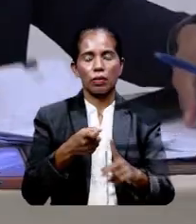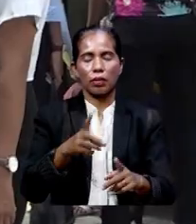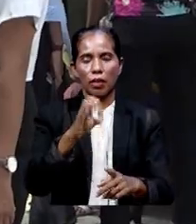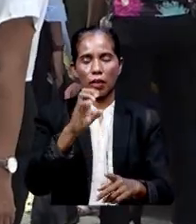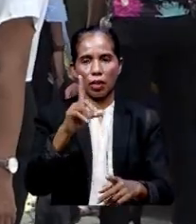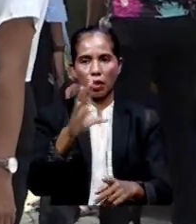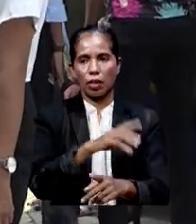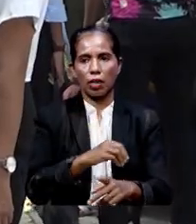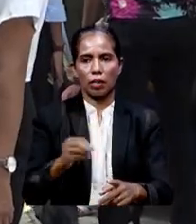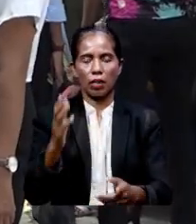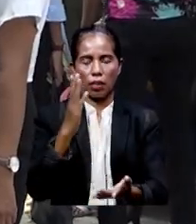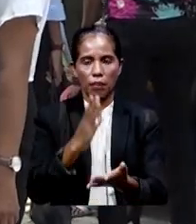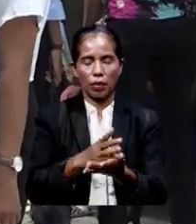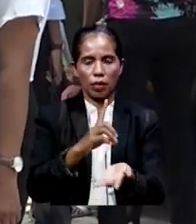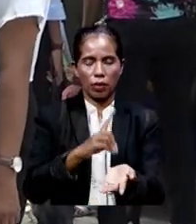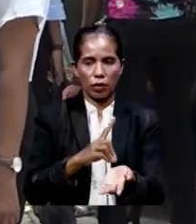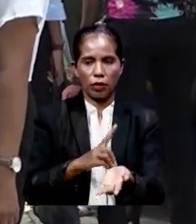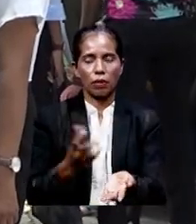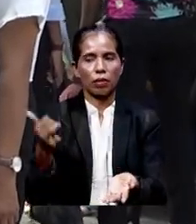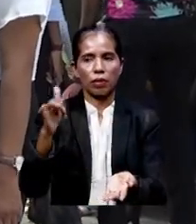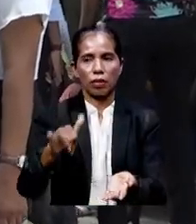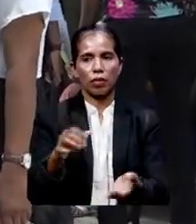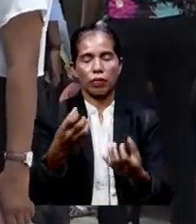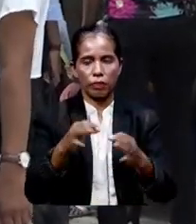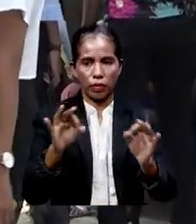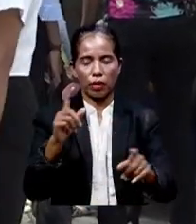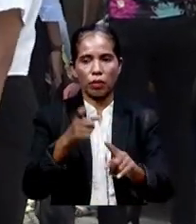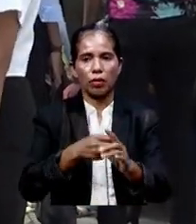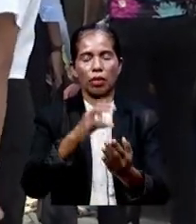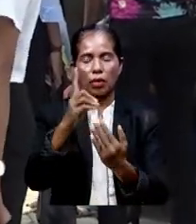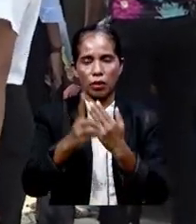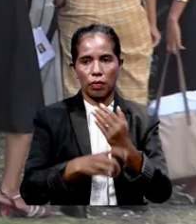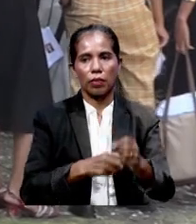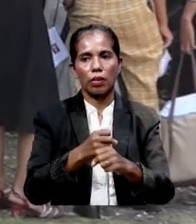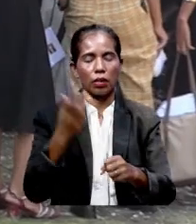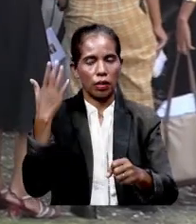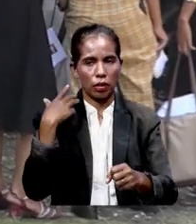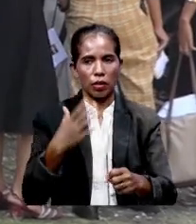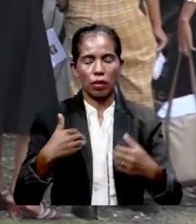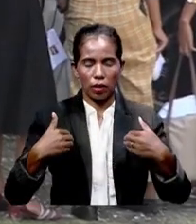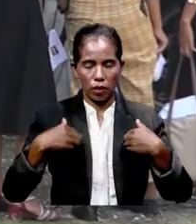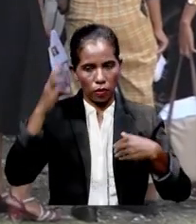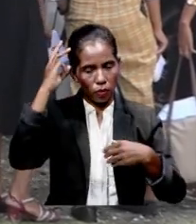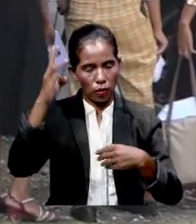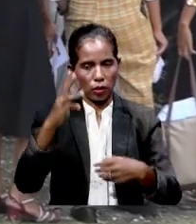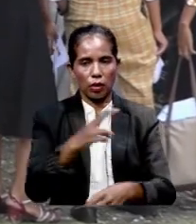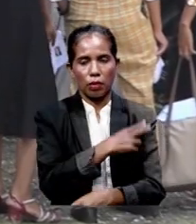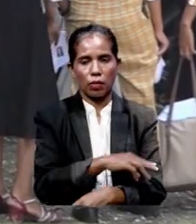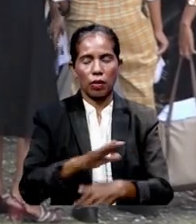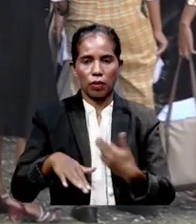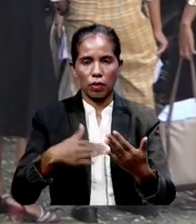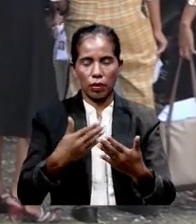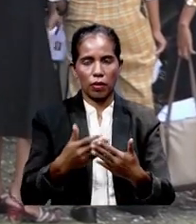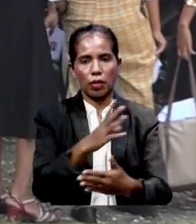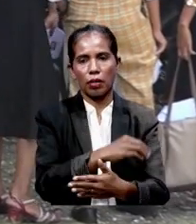continua estende pessoal saúde sira ne contrato nebe termina ya fulan dezembro tinan kotuk a mosu preocupação ya facilidade saúde ya território